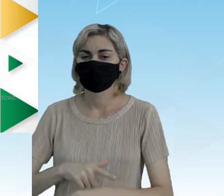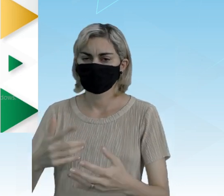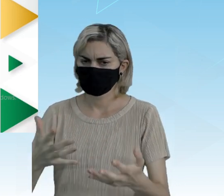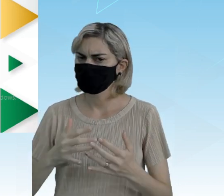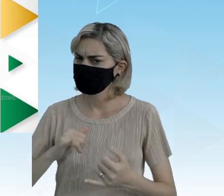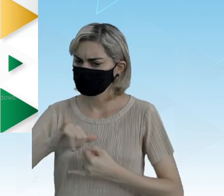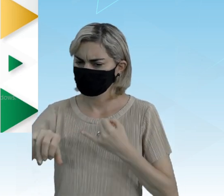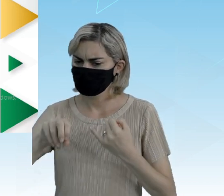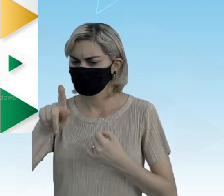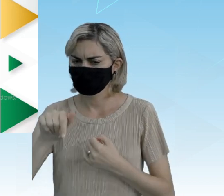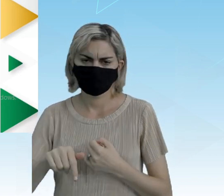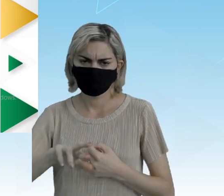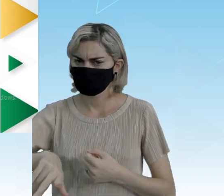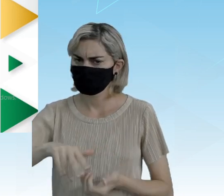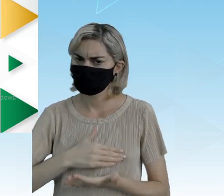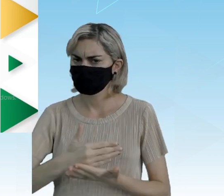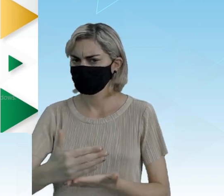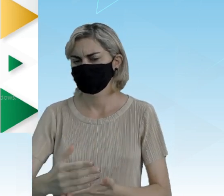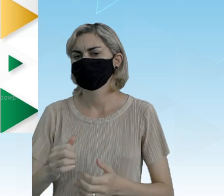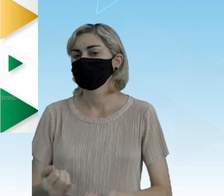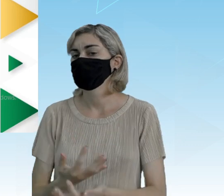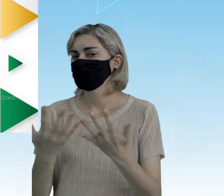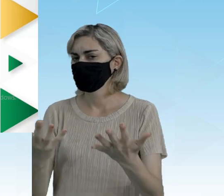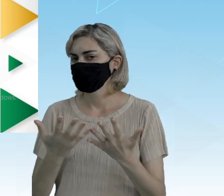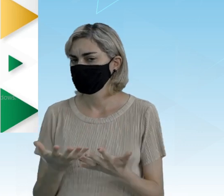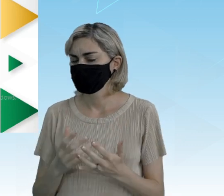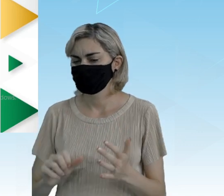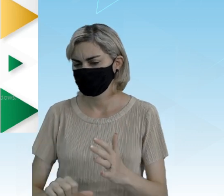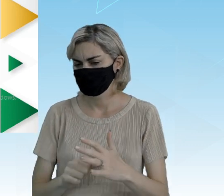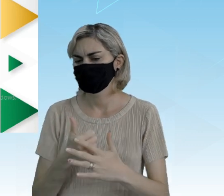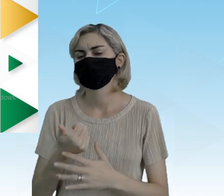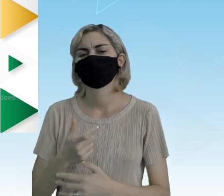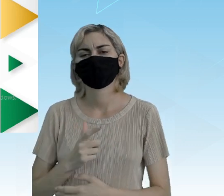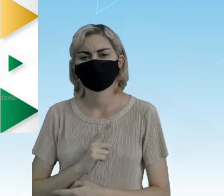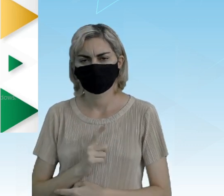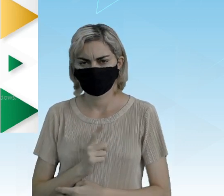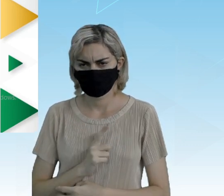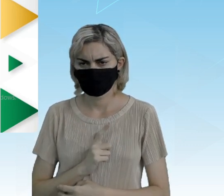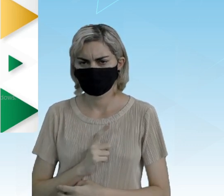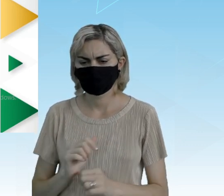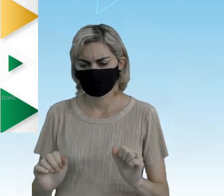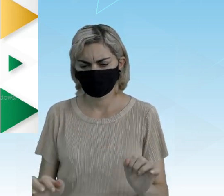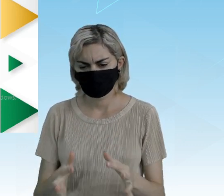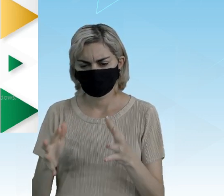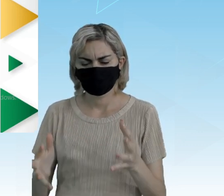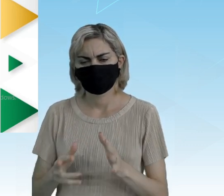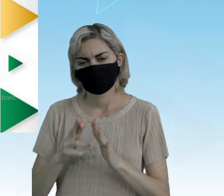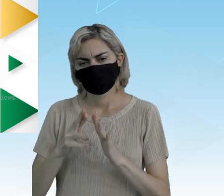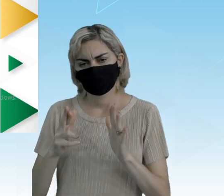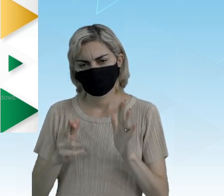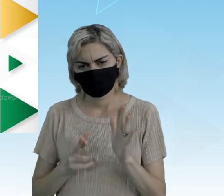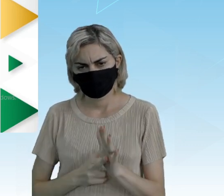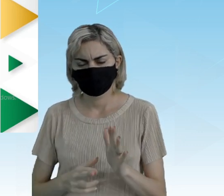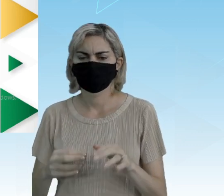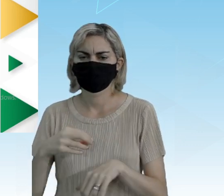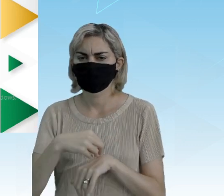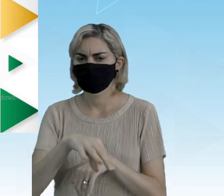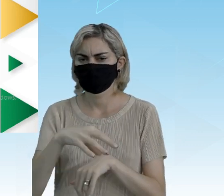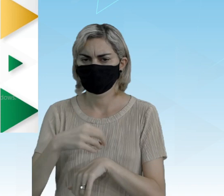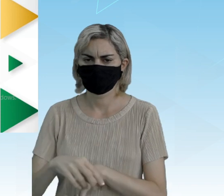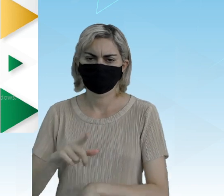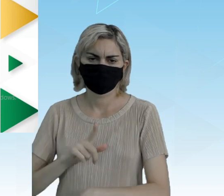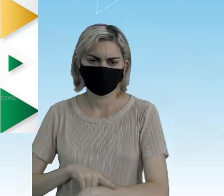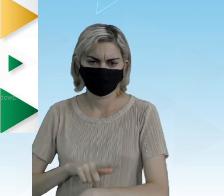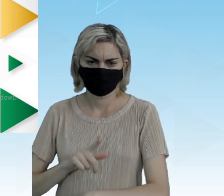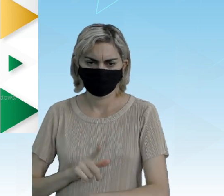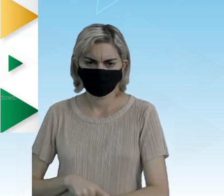no jogo, não inicio quando quiser. Eu primeiro tenho que estipular as regras, colocar um